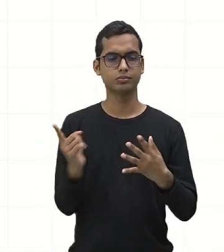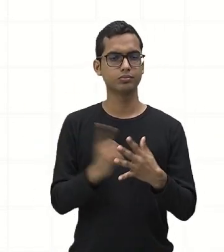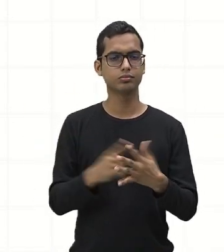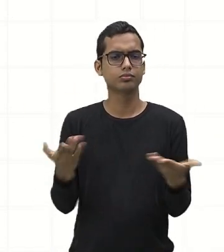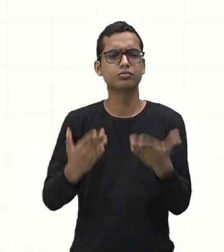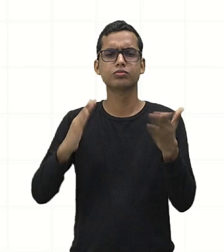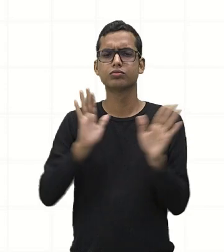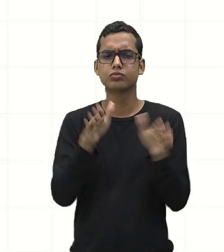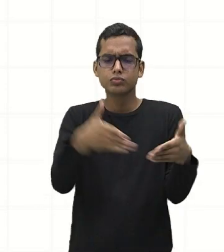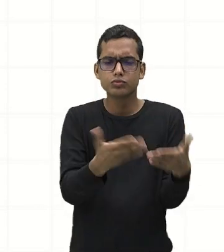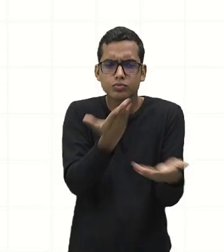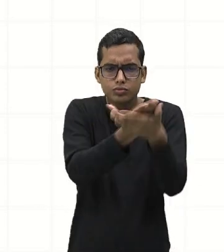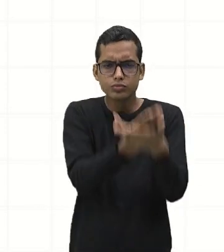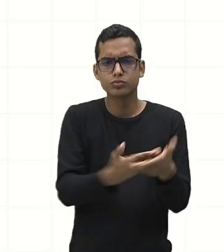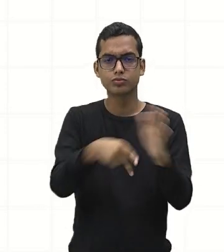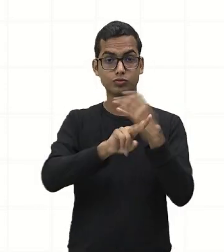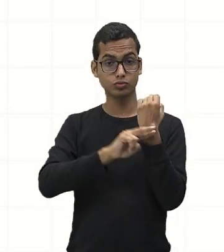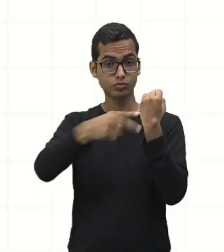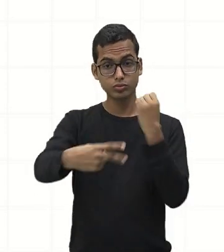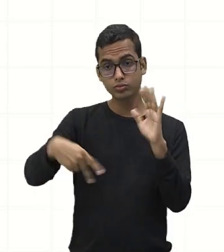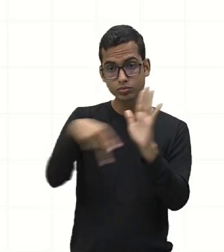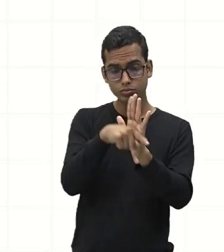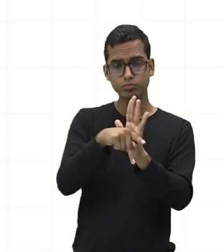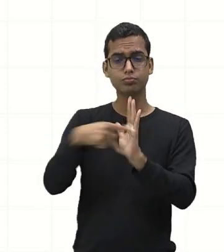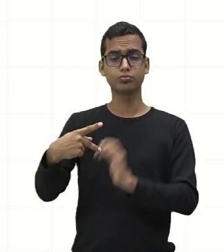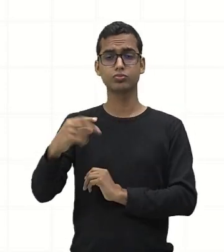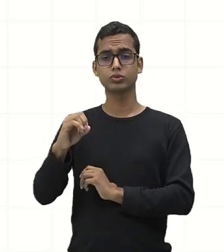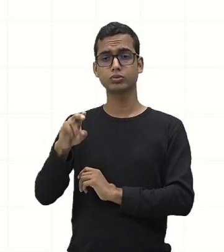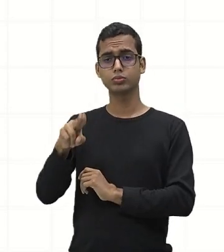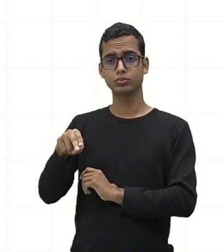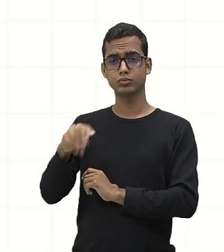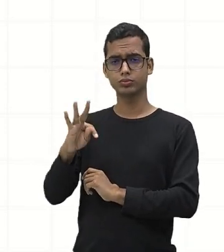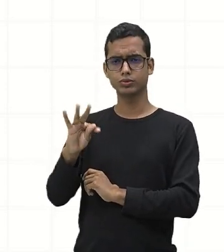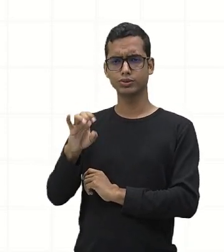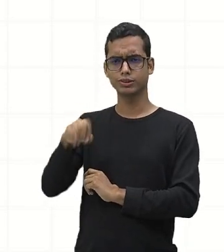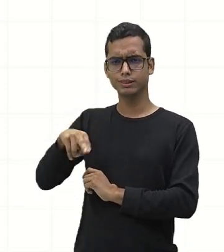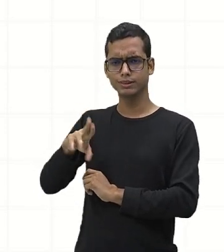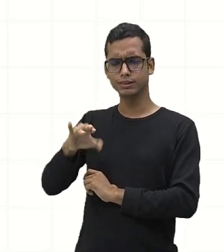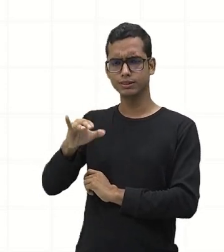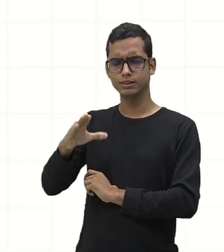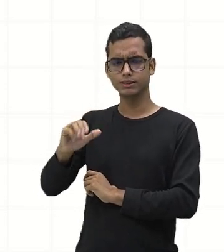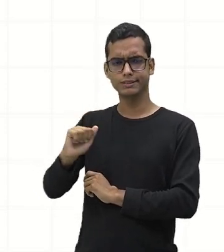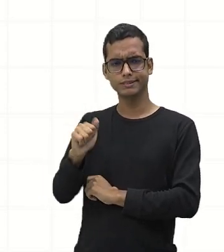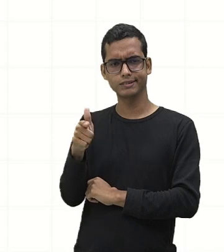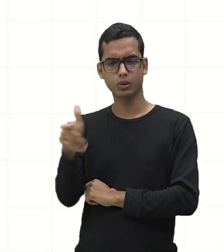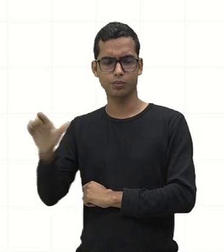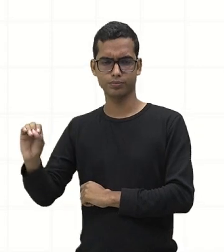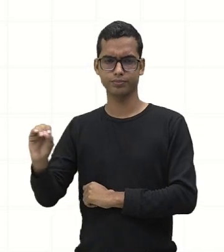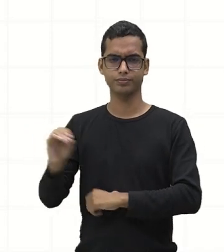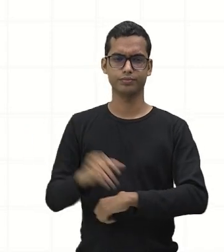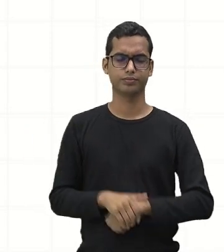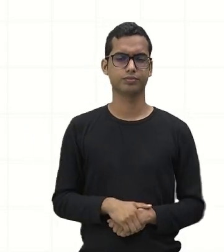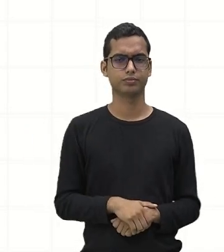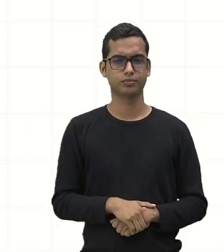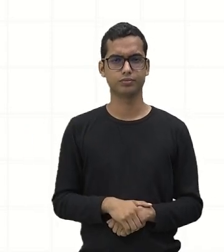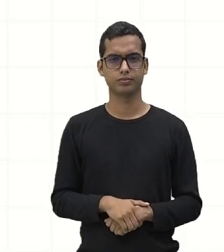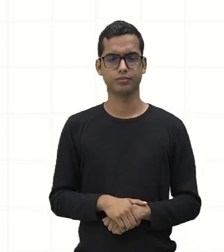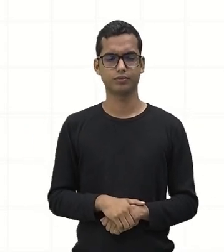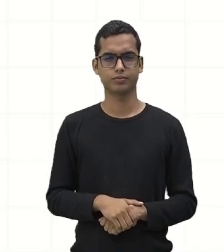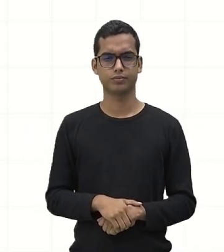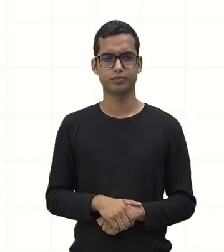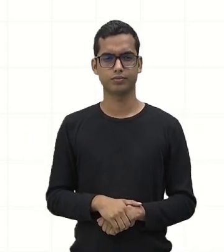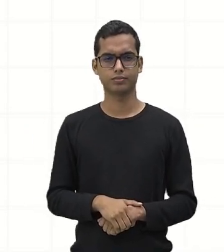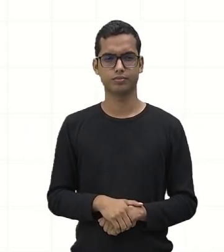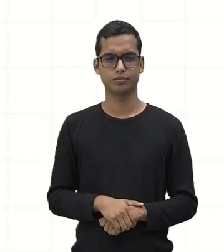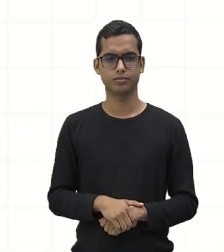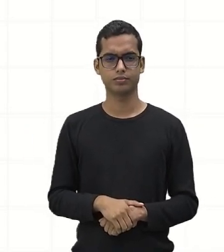Agora nós vamos ver aqui, ó, consequências das propriedades da potenciação. Temos aqui a